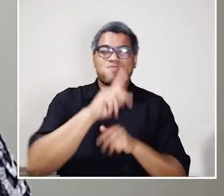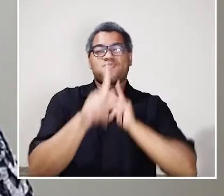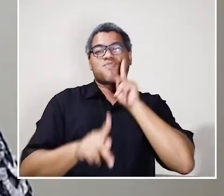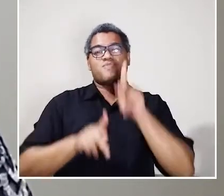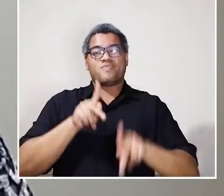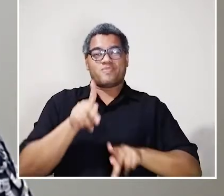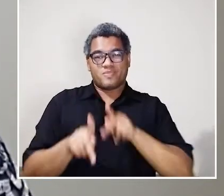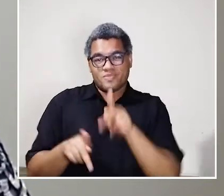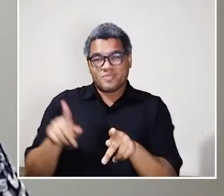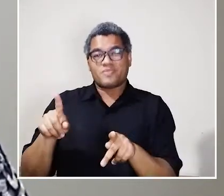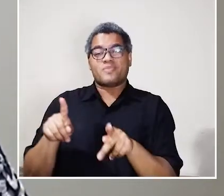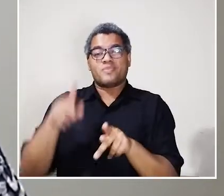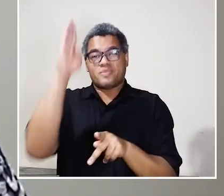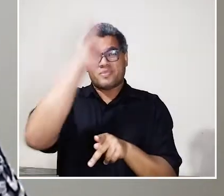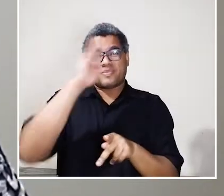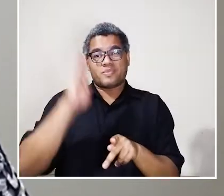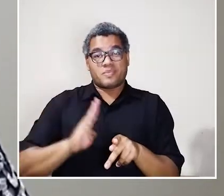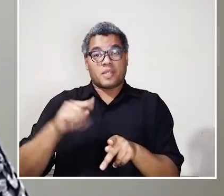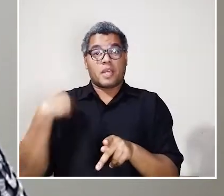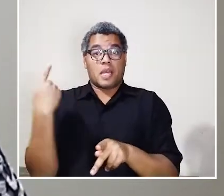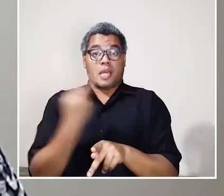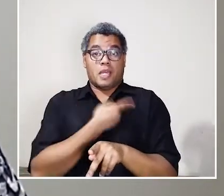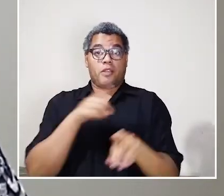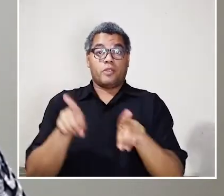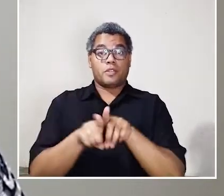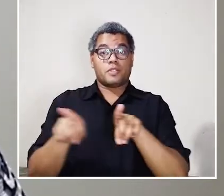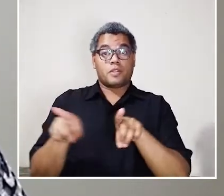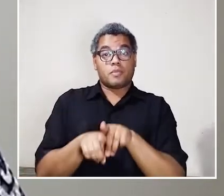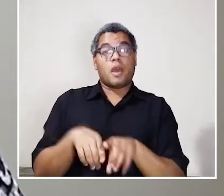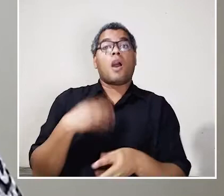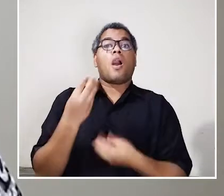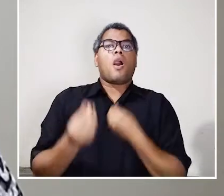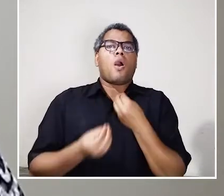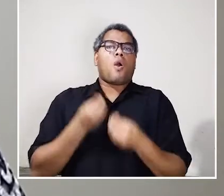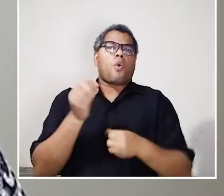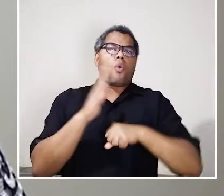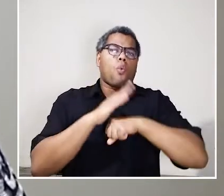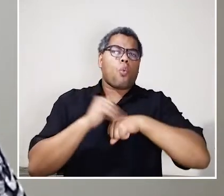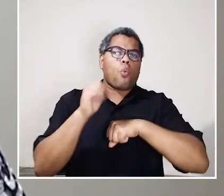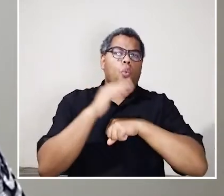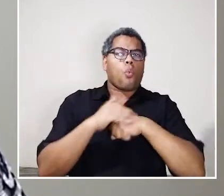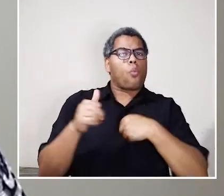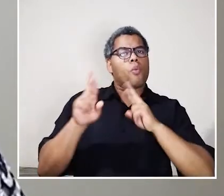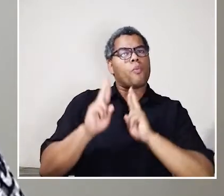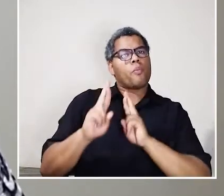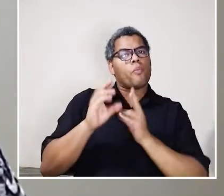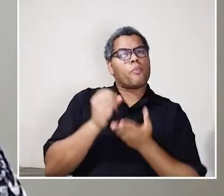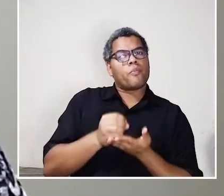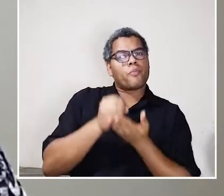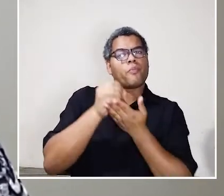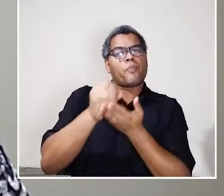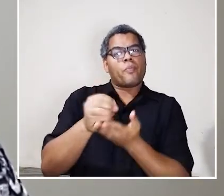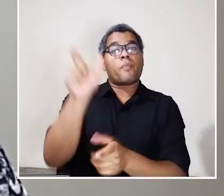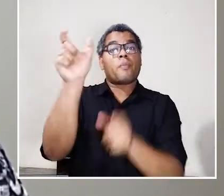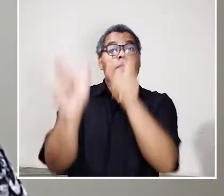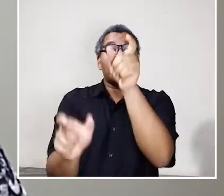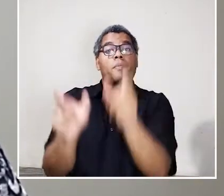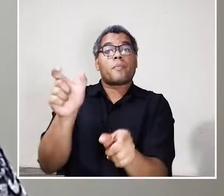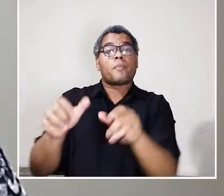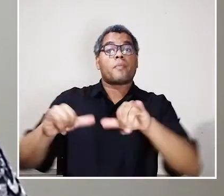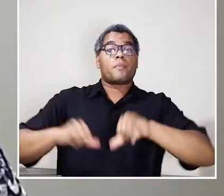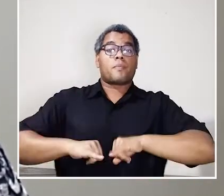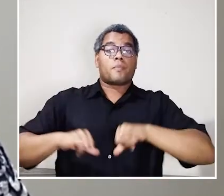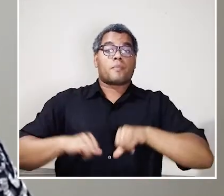enfrentando, nós estamos enfrentando. Como nós vamos levar conforto e esperança para